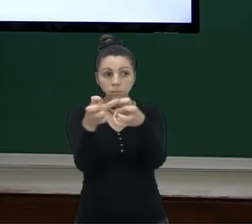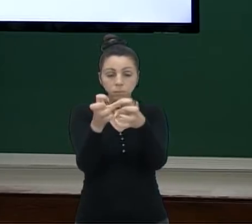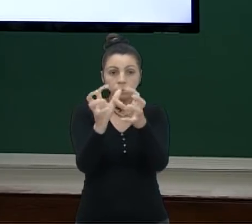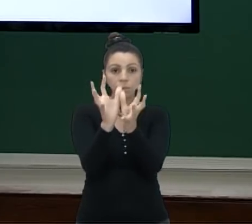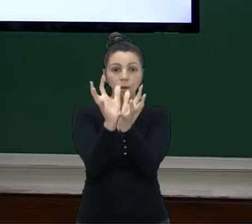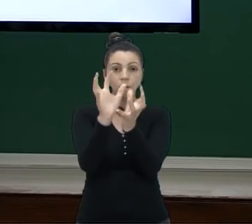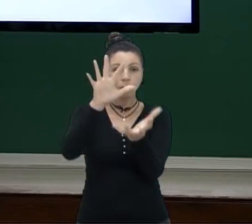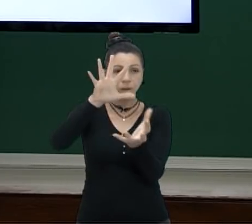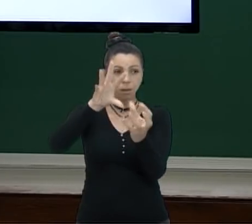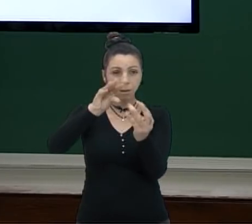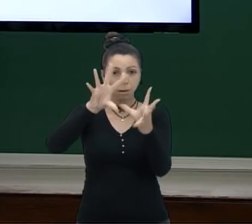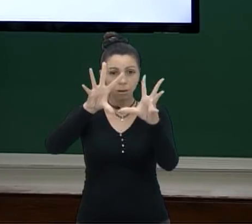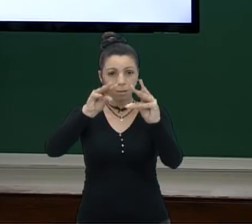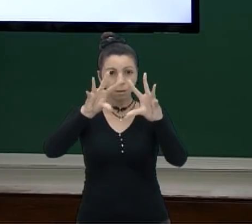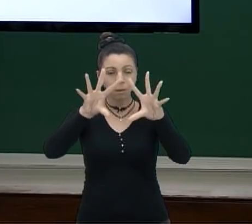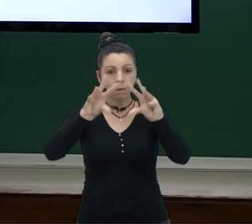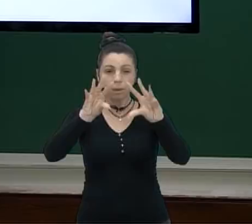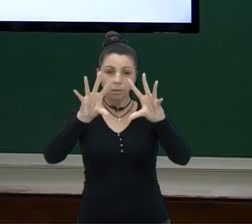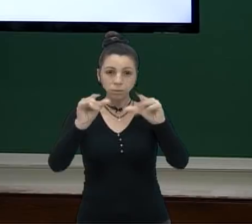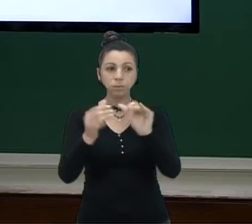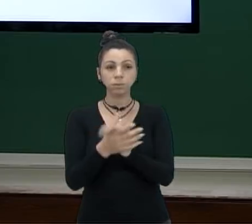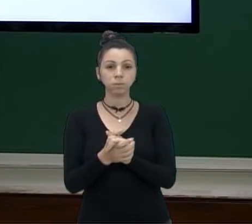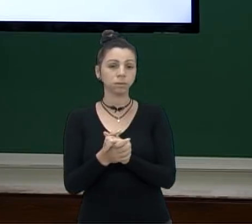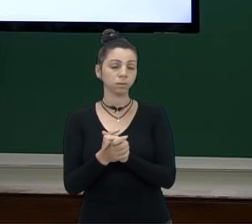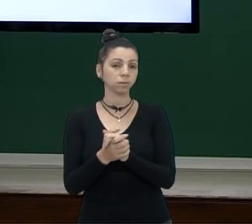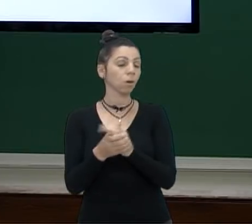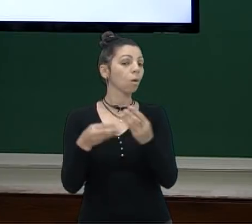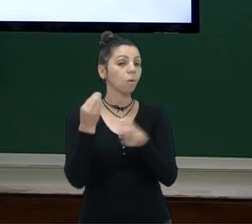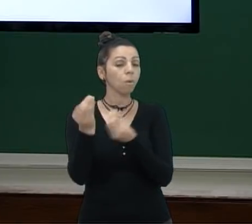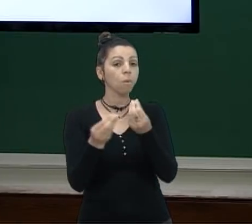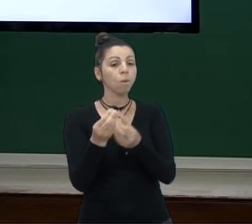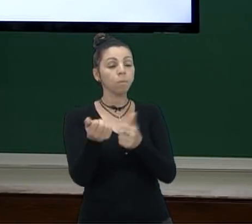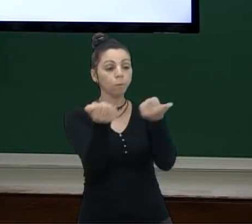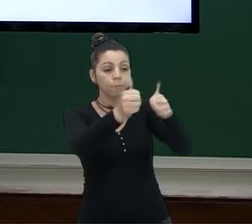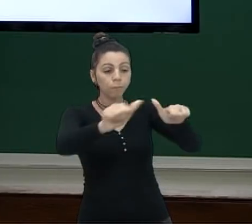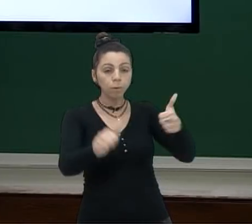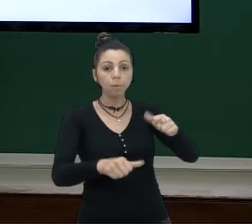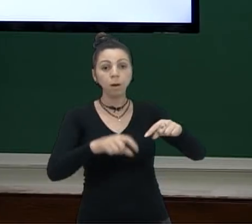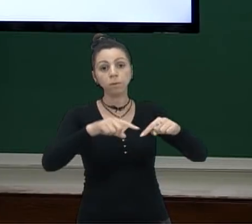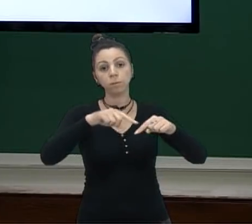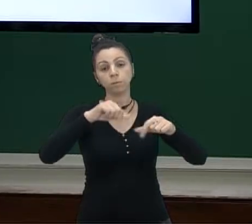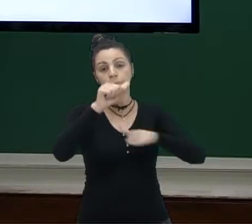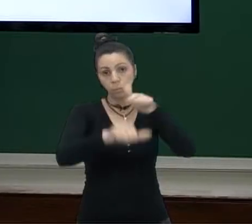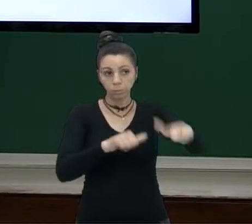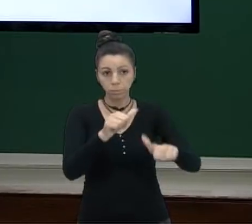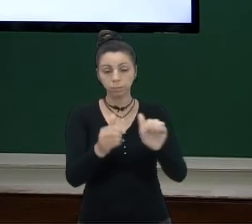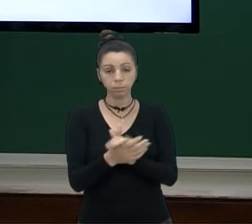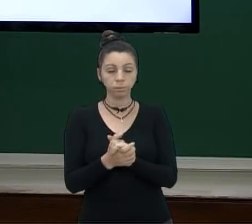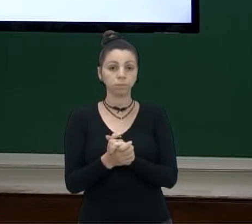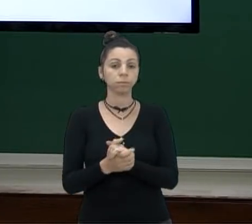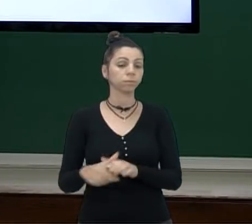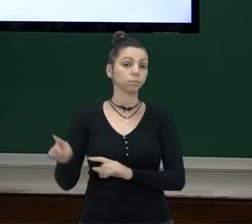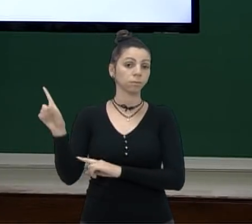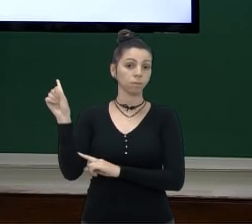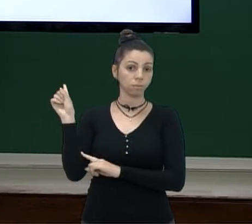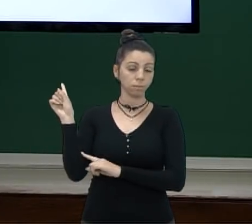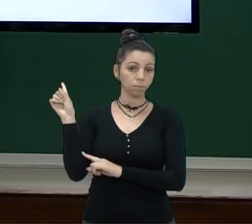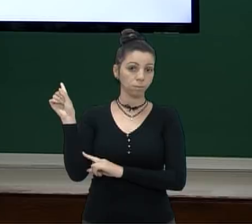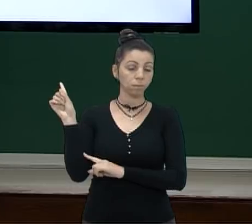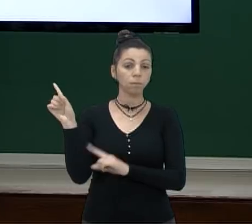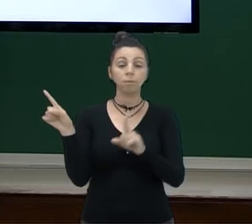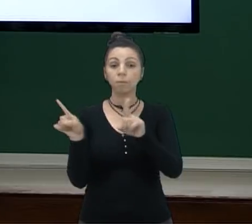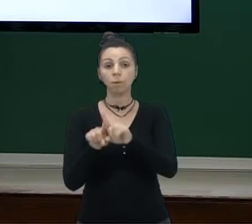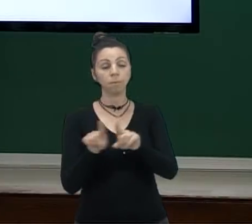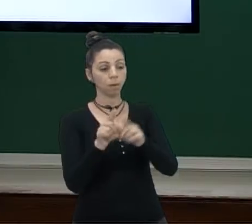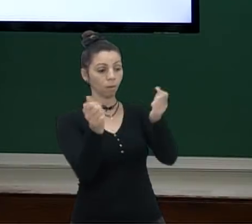esta bexiga, por ser maleável, olha como o formato muda. Então percebam que nessa situação da bexiga, tanto